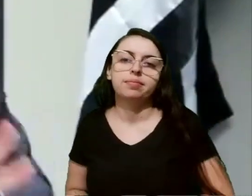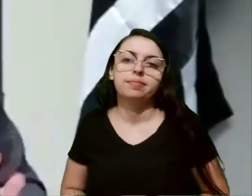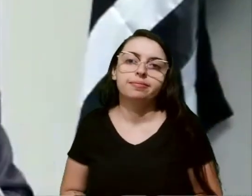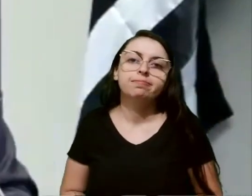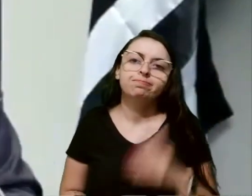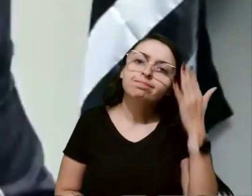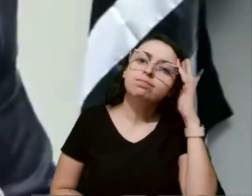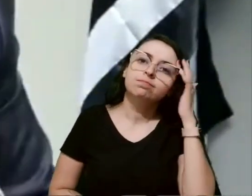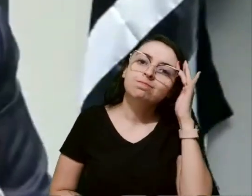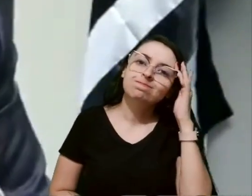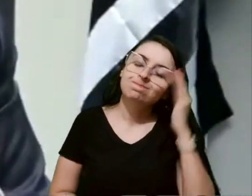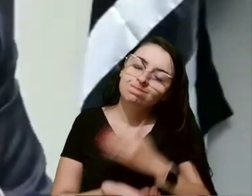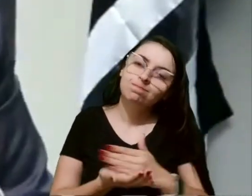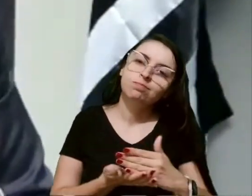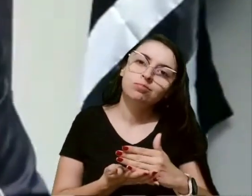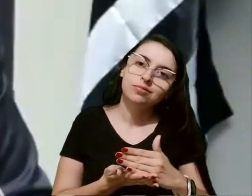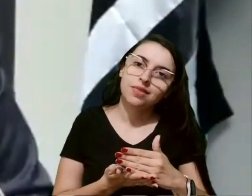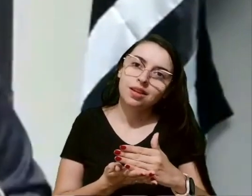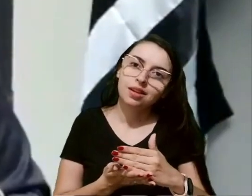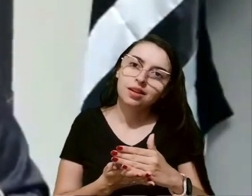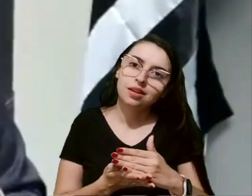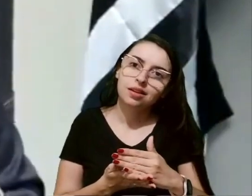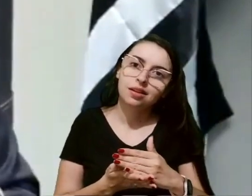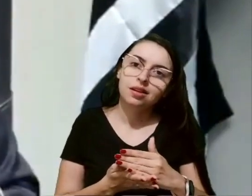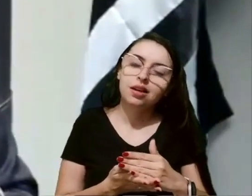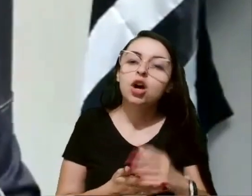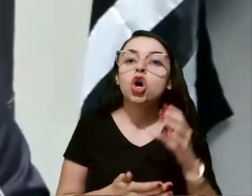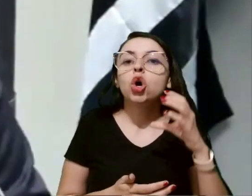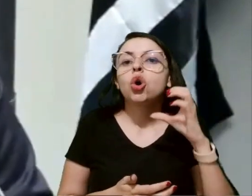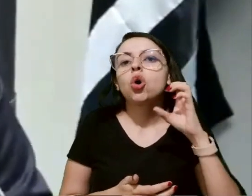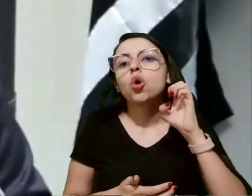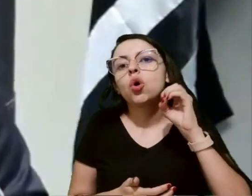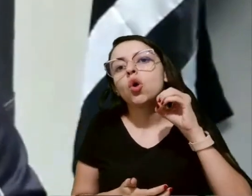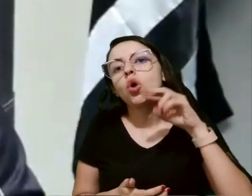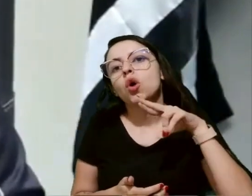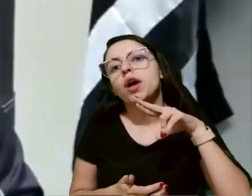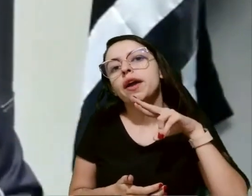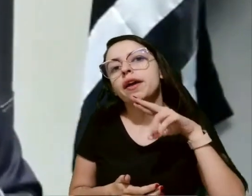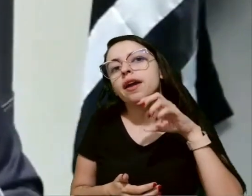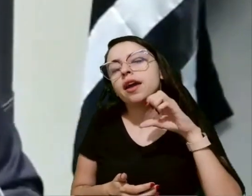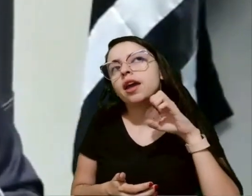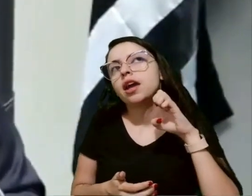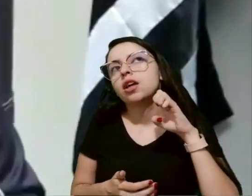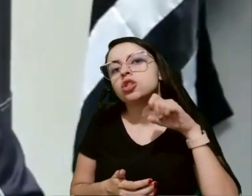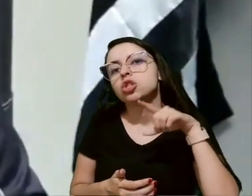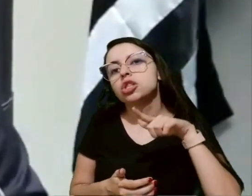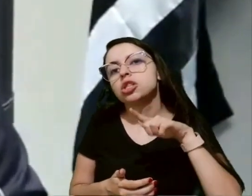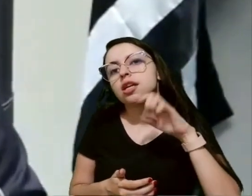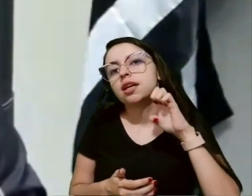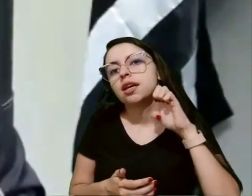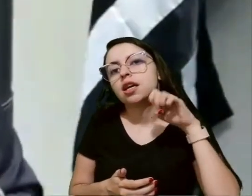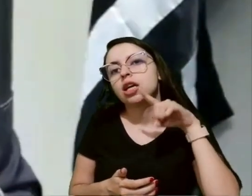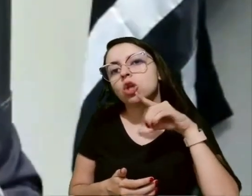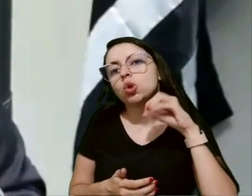entendi. E aí, a partir daí, foi pro parecer da corregedoria a expressão. No final, entrou